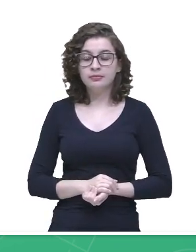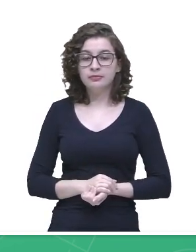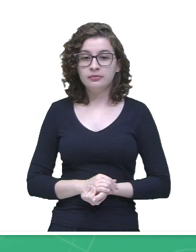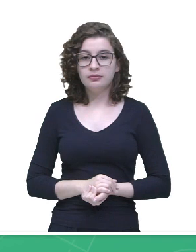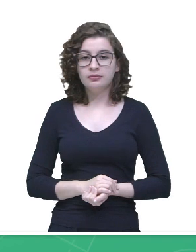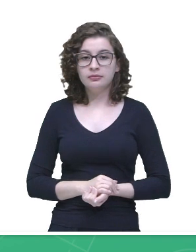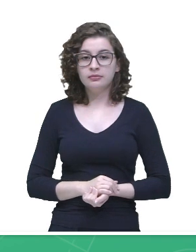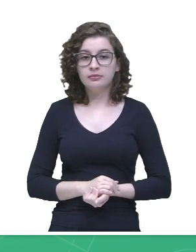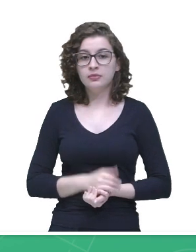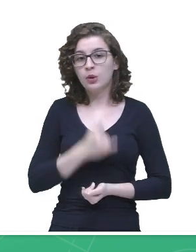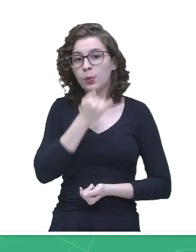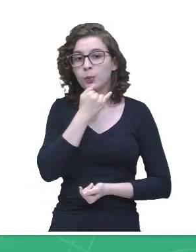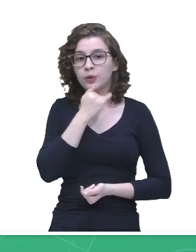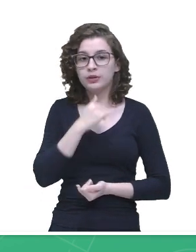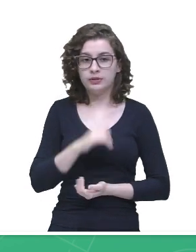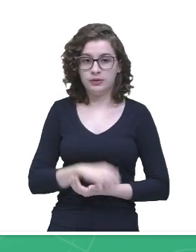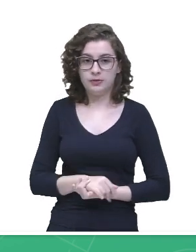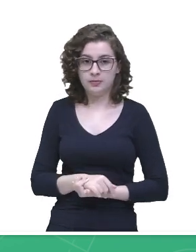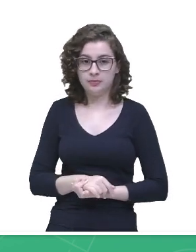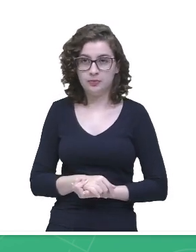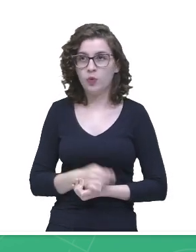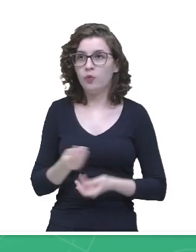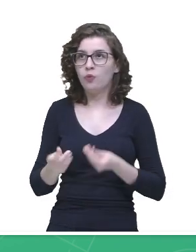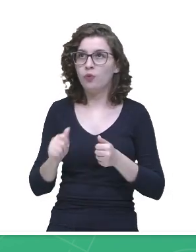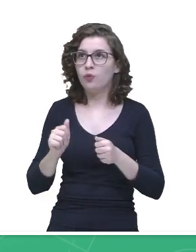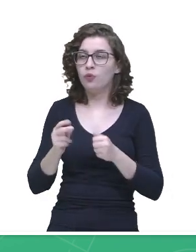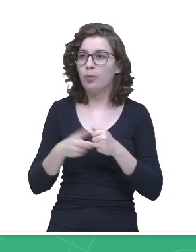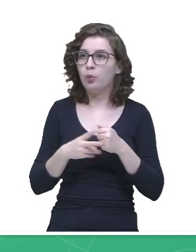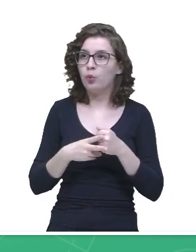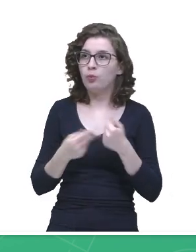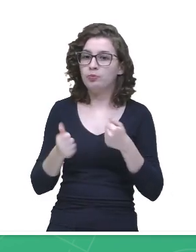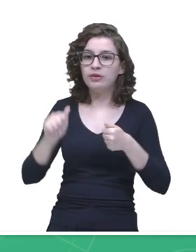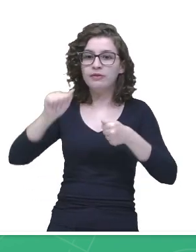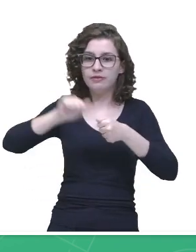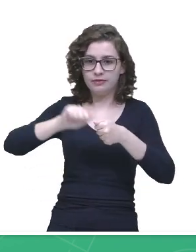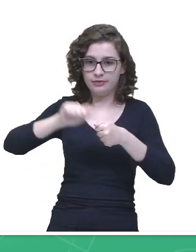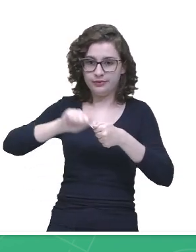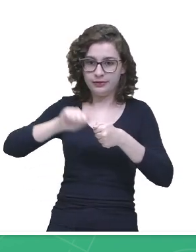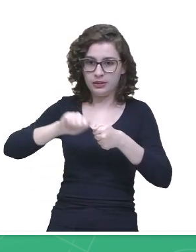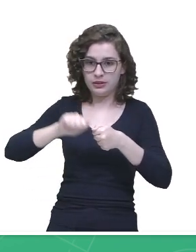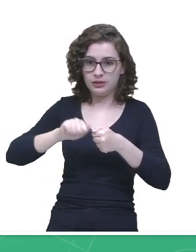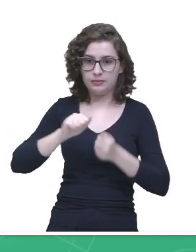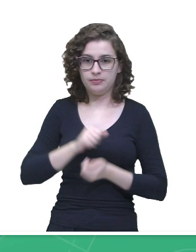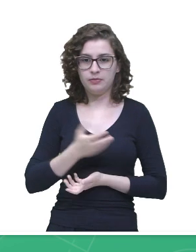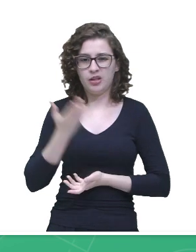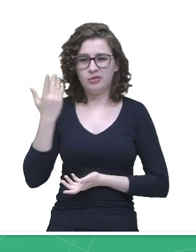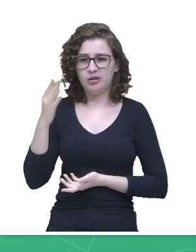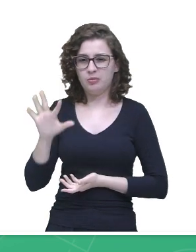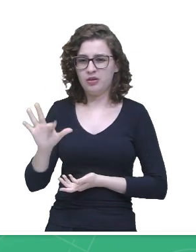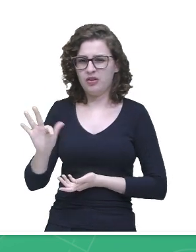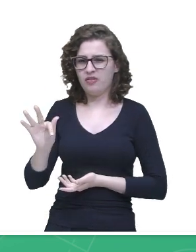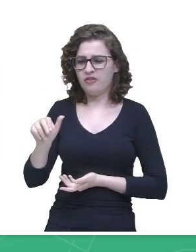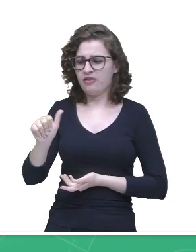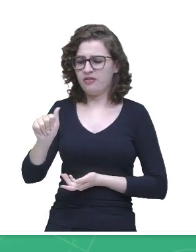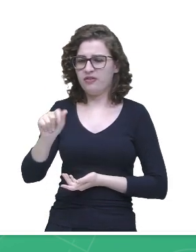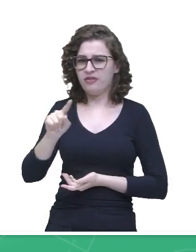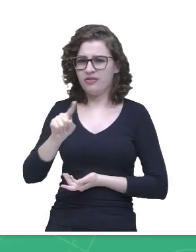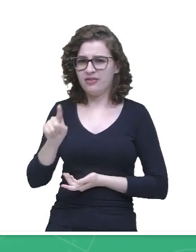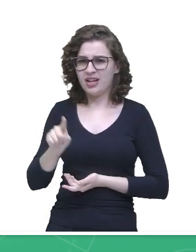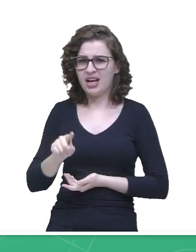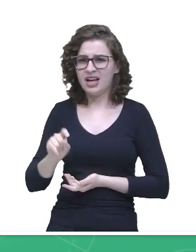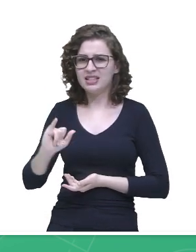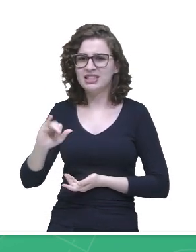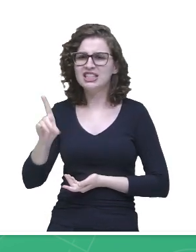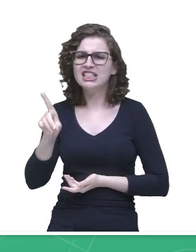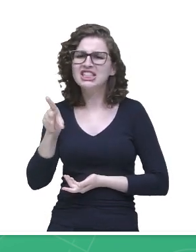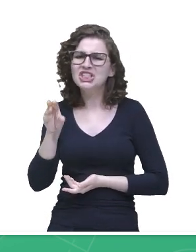Eu tenho, por exemplo, o verbo fazer. Na língua portuguesa, eu digo fazido. Estranho, né? Chega, dói aqui no ouvido da